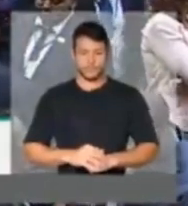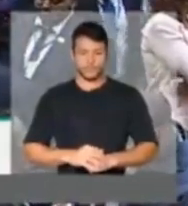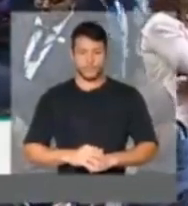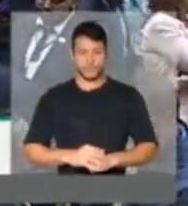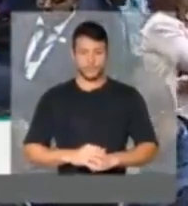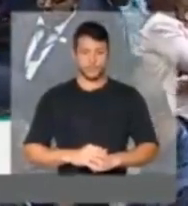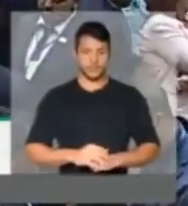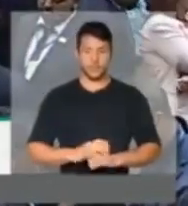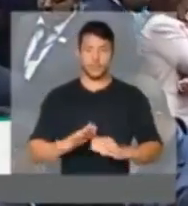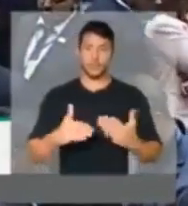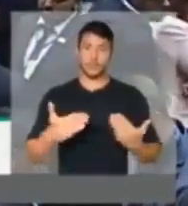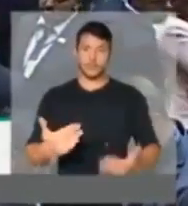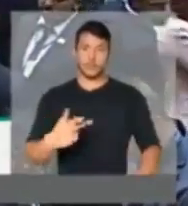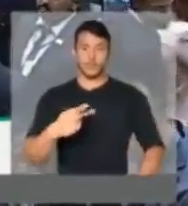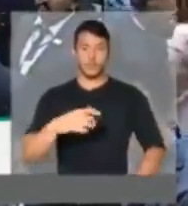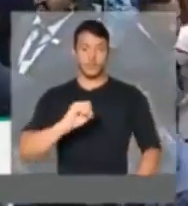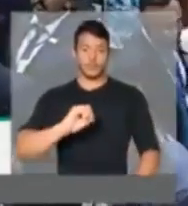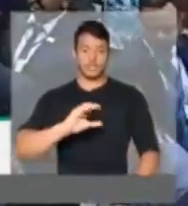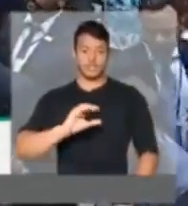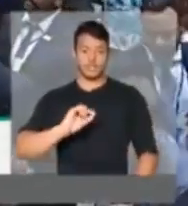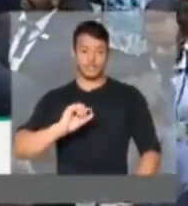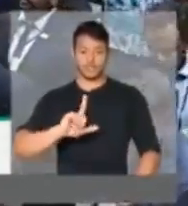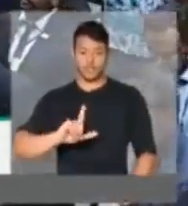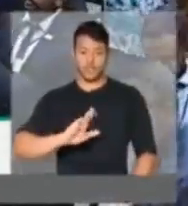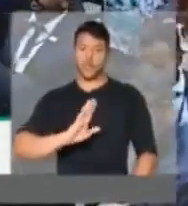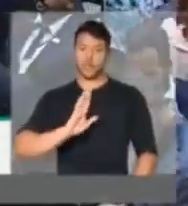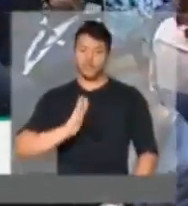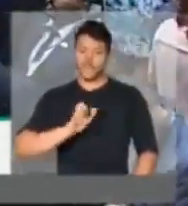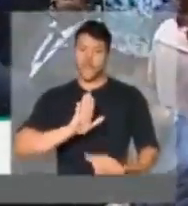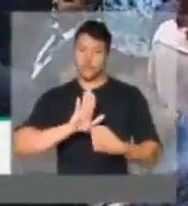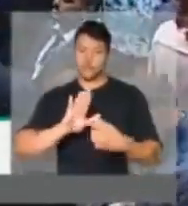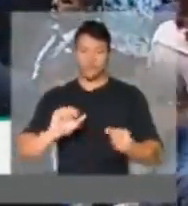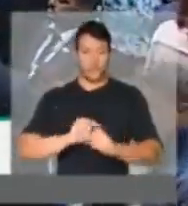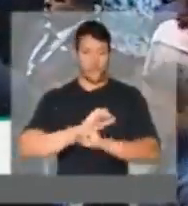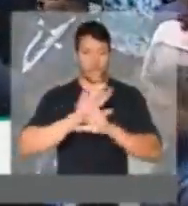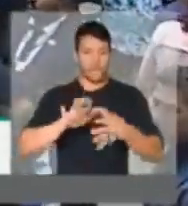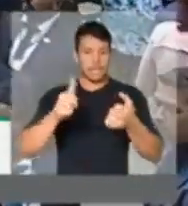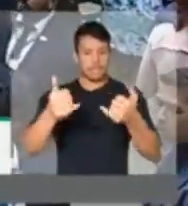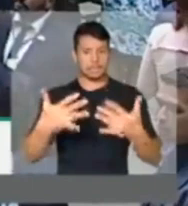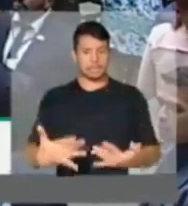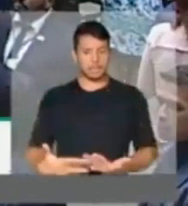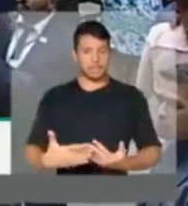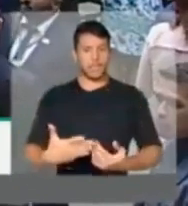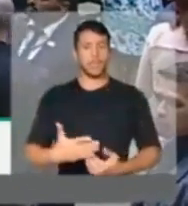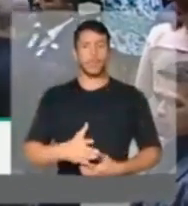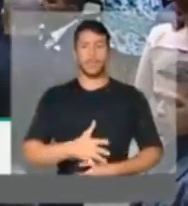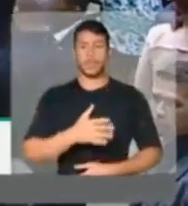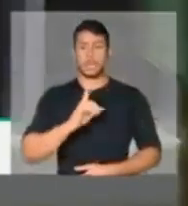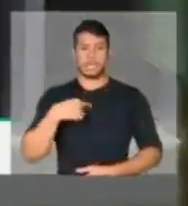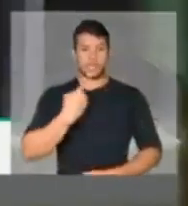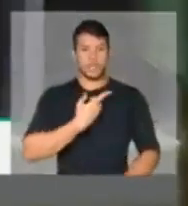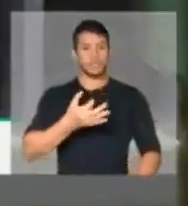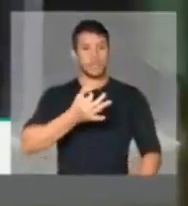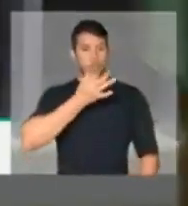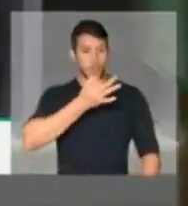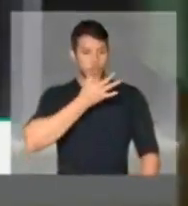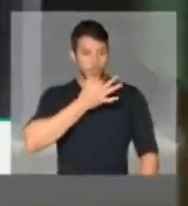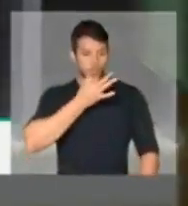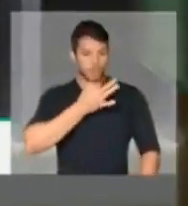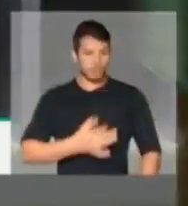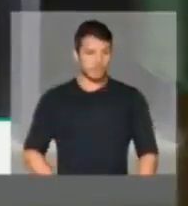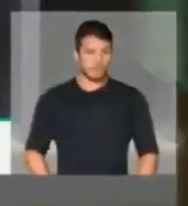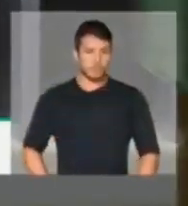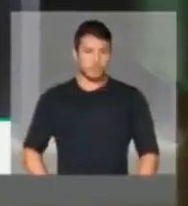A posição do PSOL no dia de hoje já foi muito bem explícita pelos meus colegas que me antecederam e que puderam fazer a sua